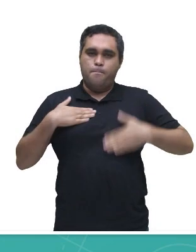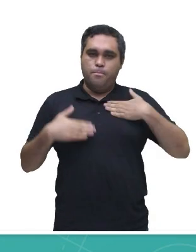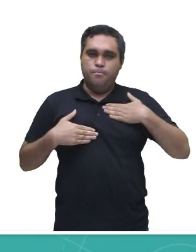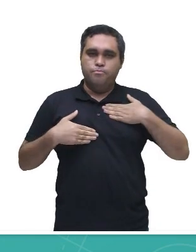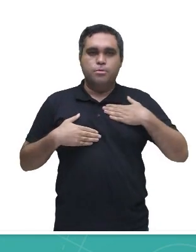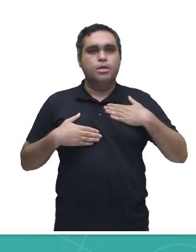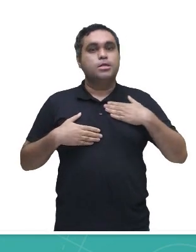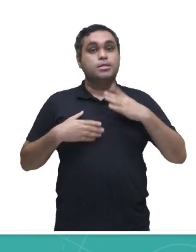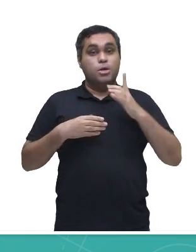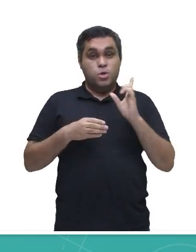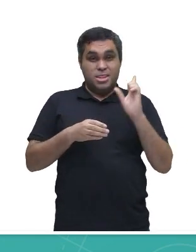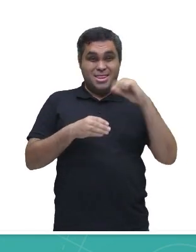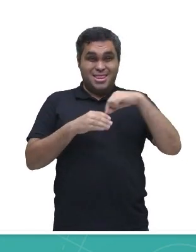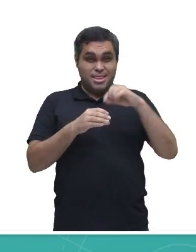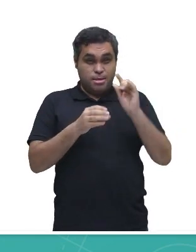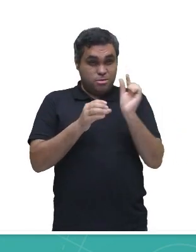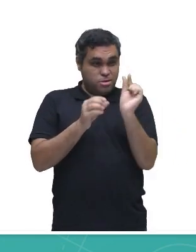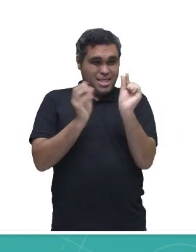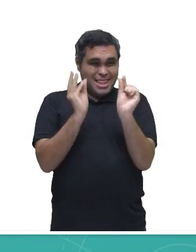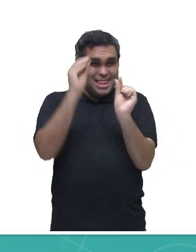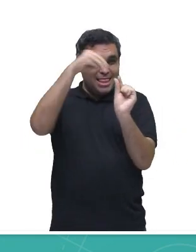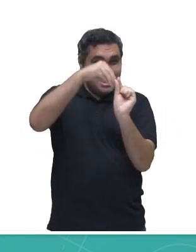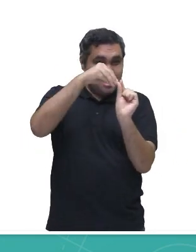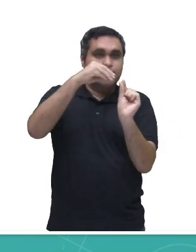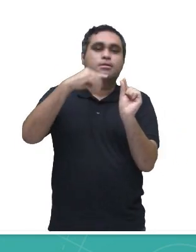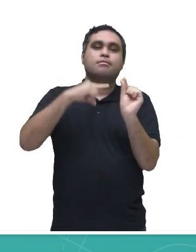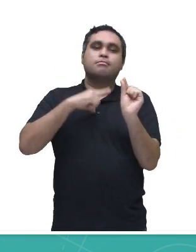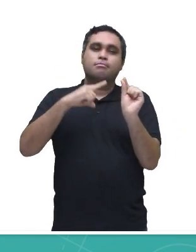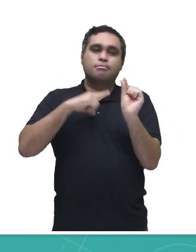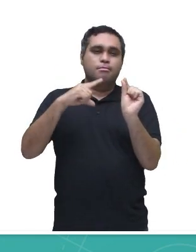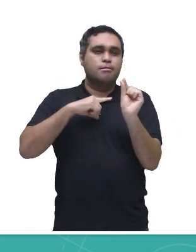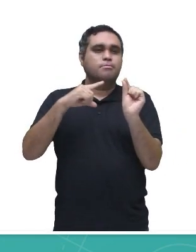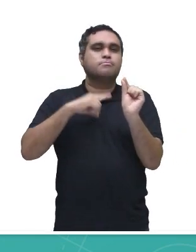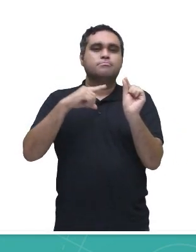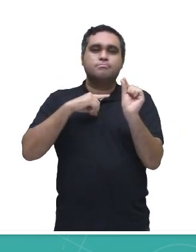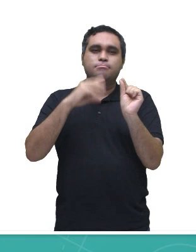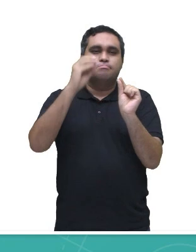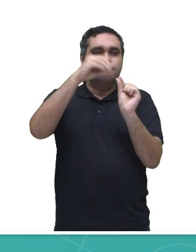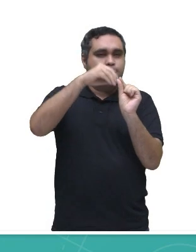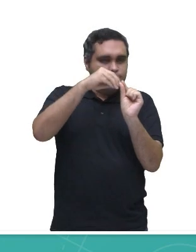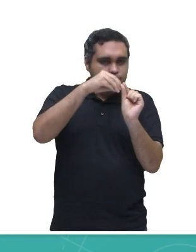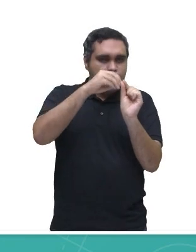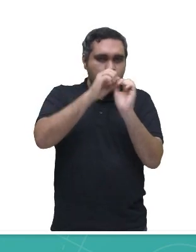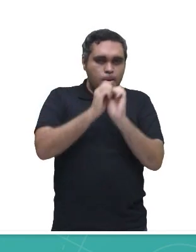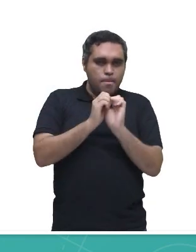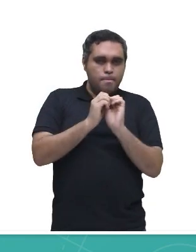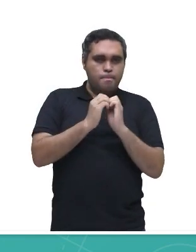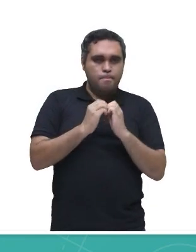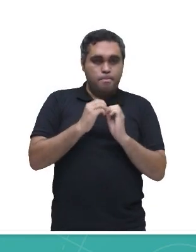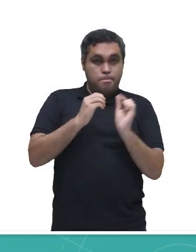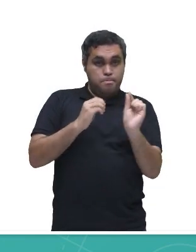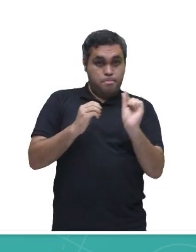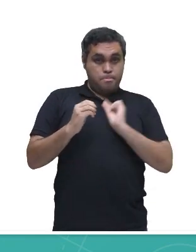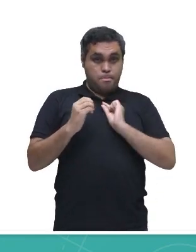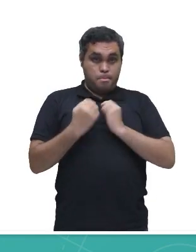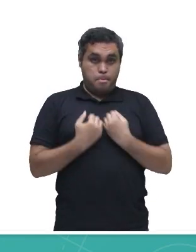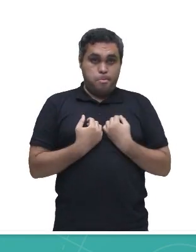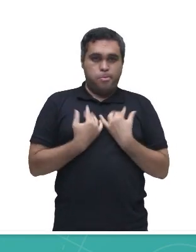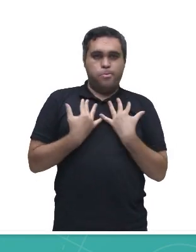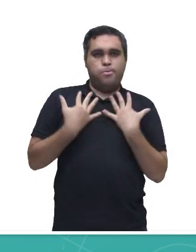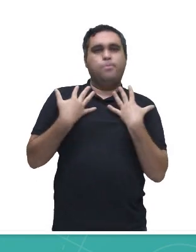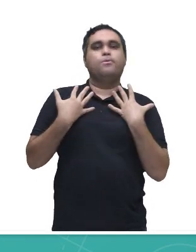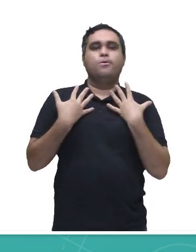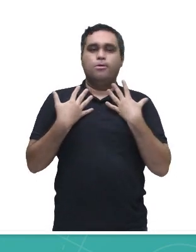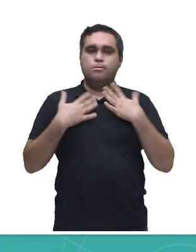dentro da célula. Todo o metabolismo do corpo humano acontece e inicia nas nossas células. E